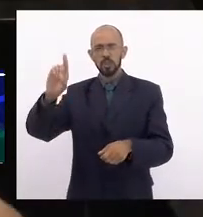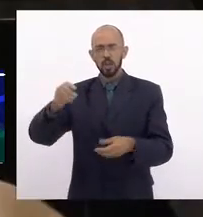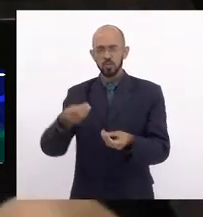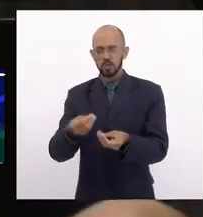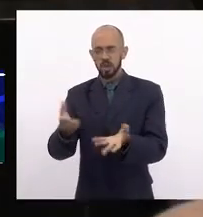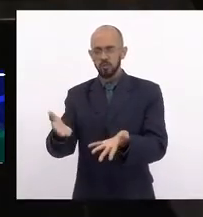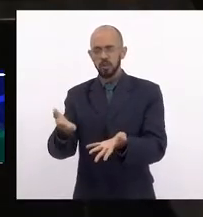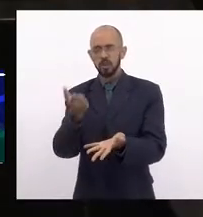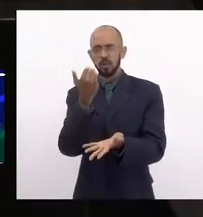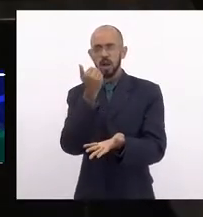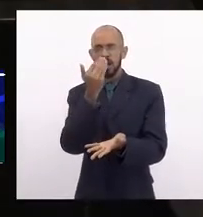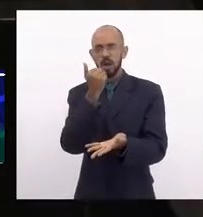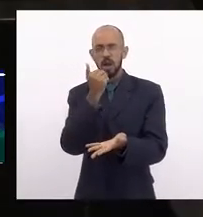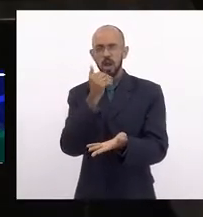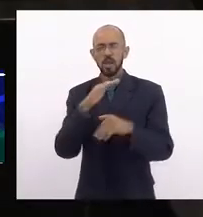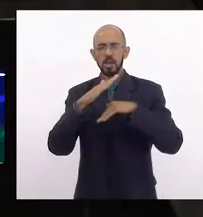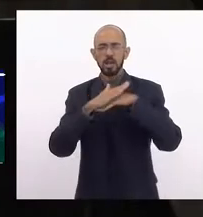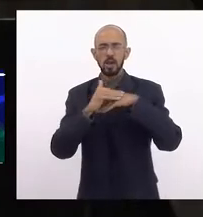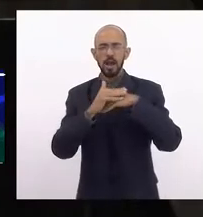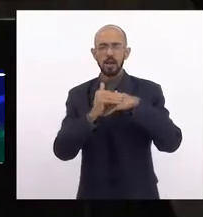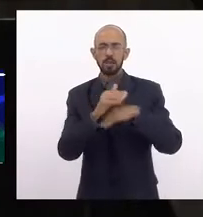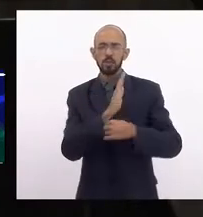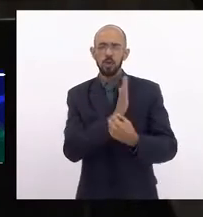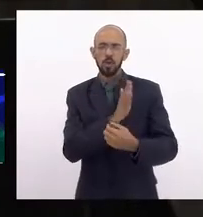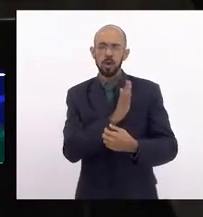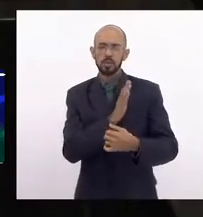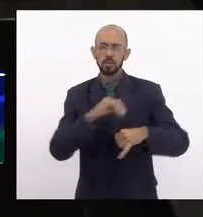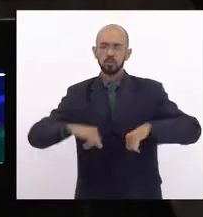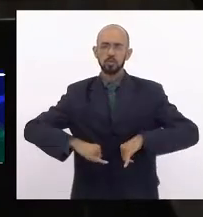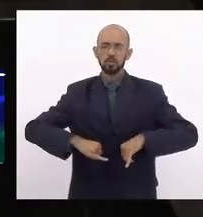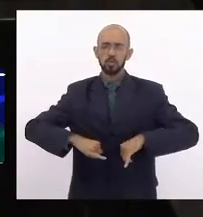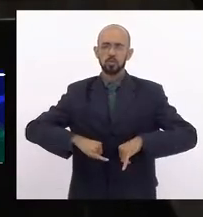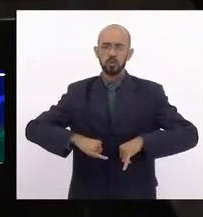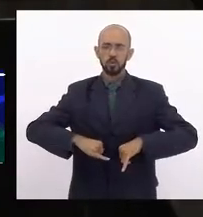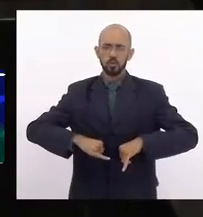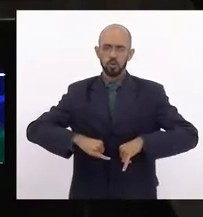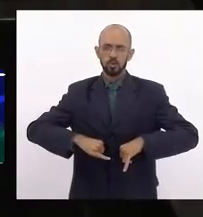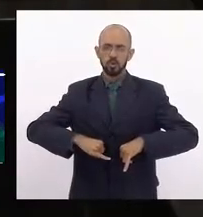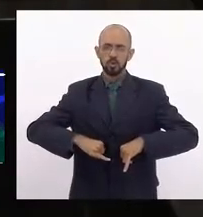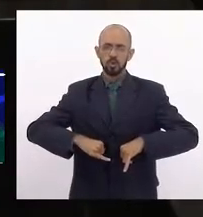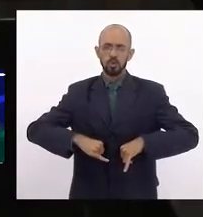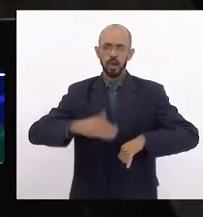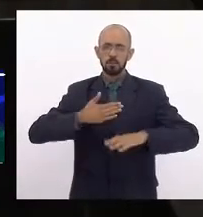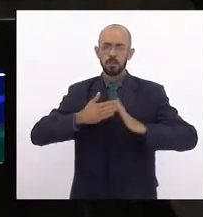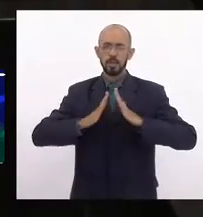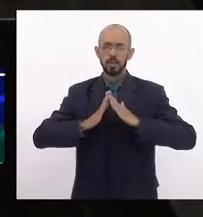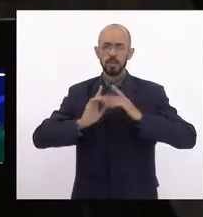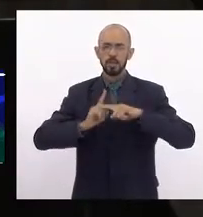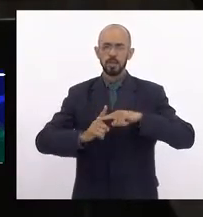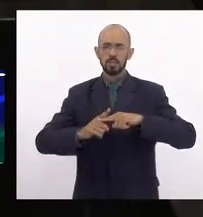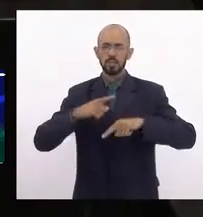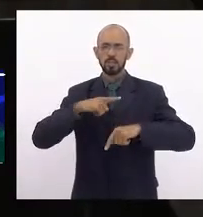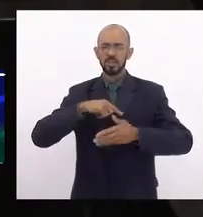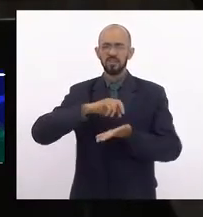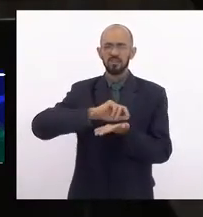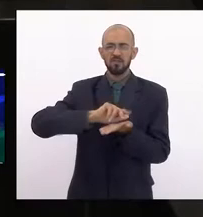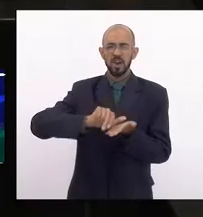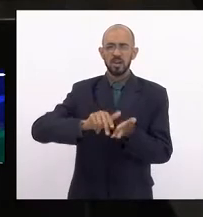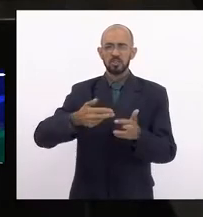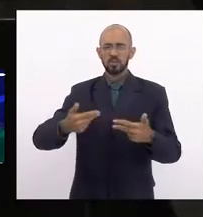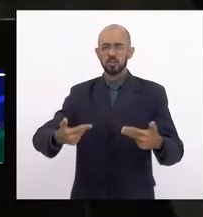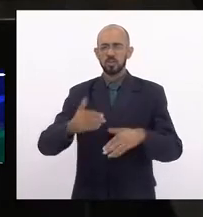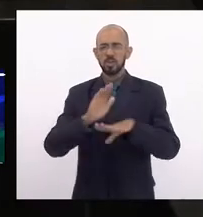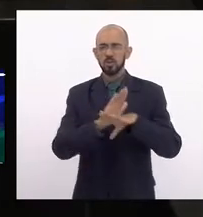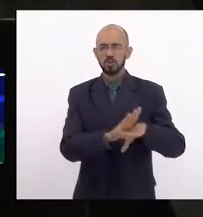levando acalento ao coração de tantas pessoas sofridas na minha igreja nós temos várias coisas que ajuda a